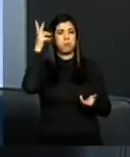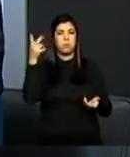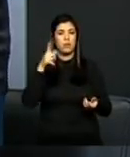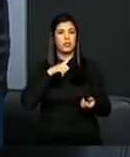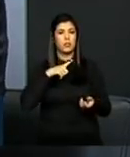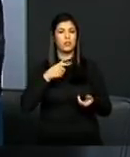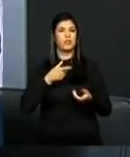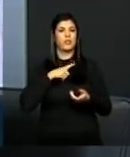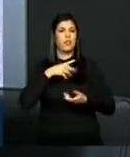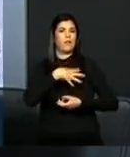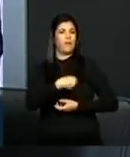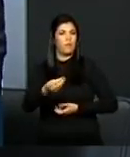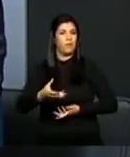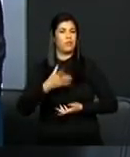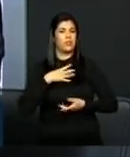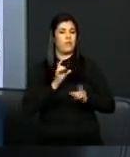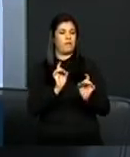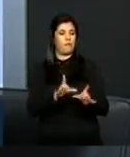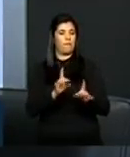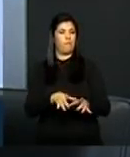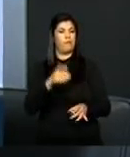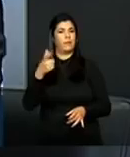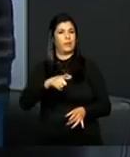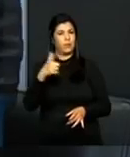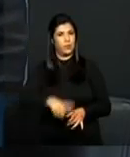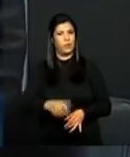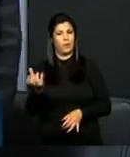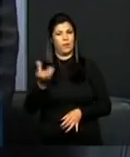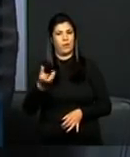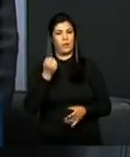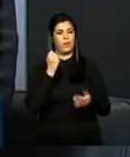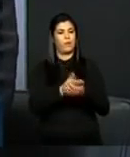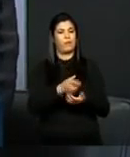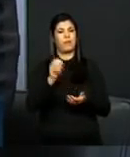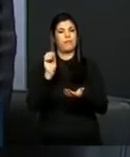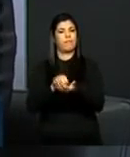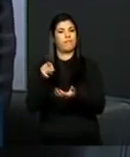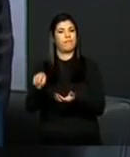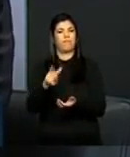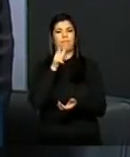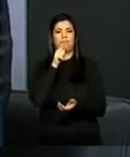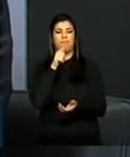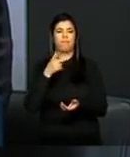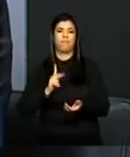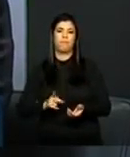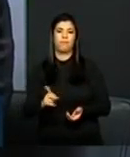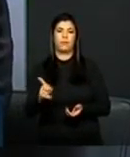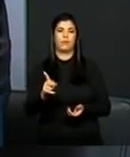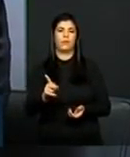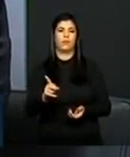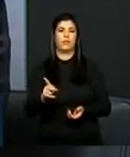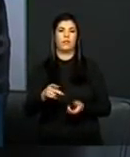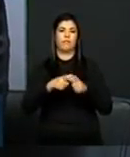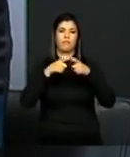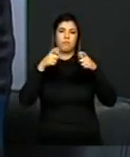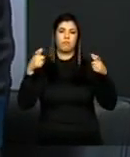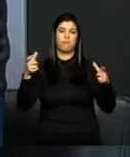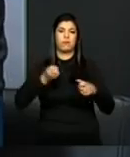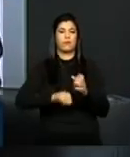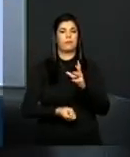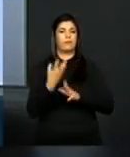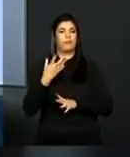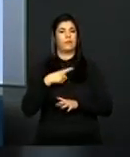cria, eu já vendi essa cria, agora eu quero comprar um outro animal, mas eu não tenho água para seguir. Ou seja, todo mundo tinha o seu sonho. E quando a